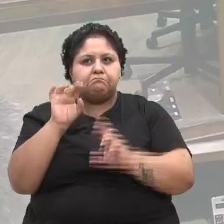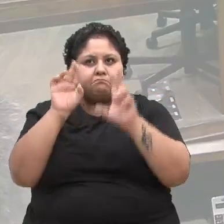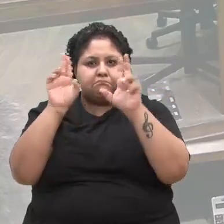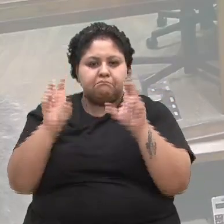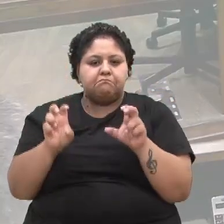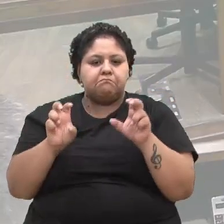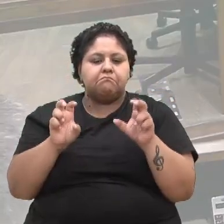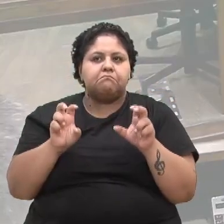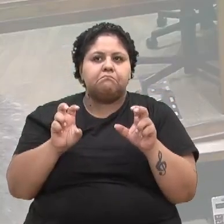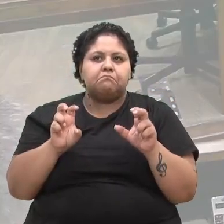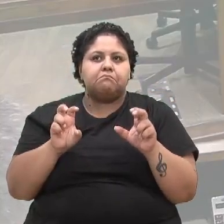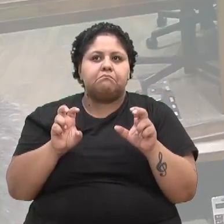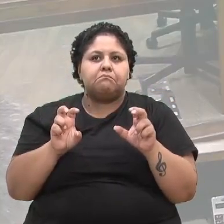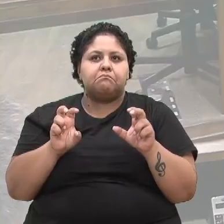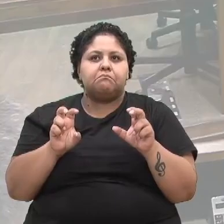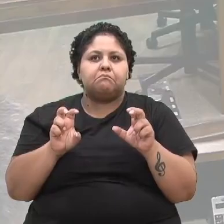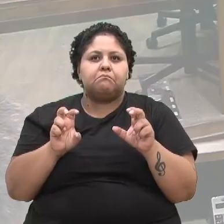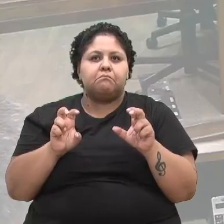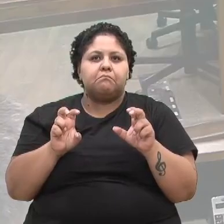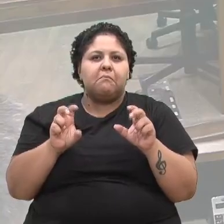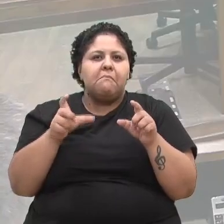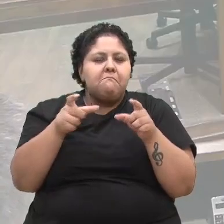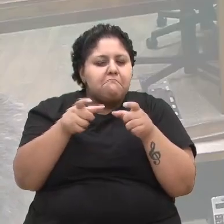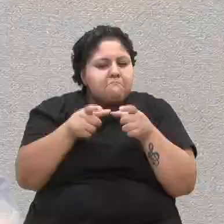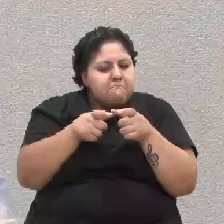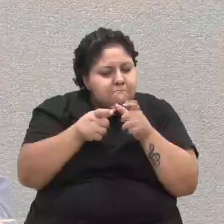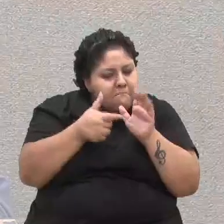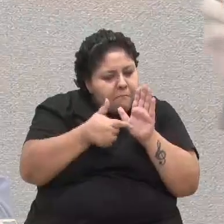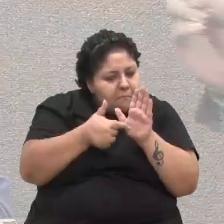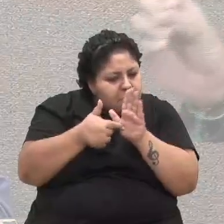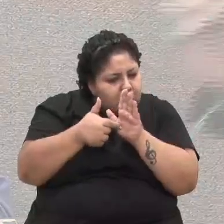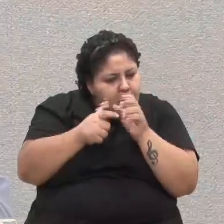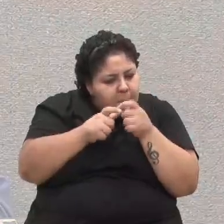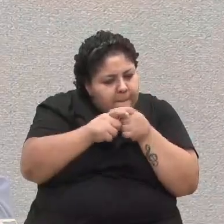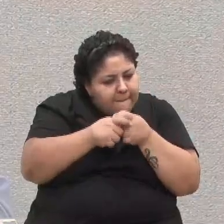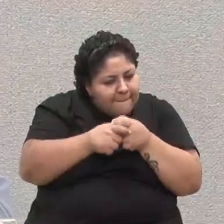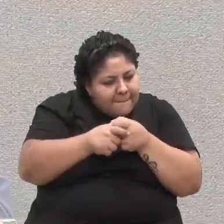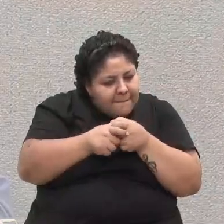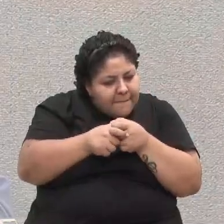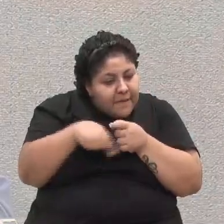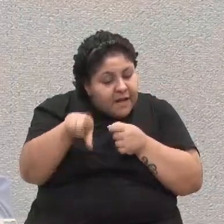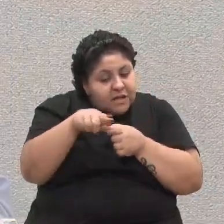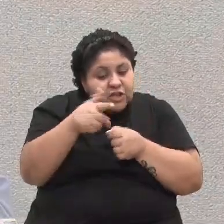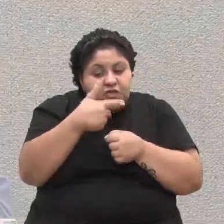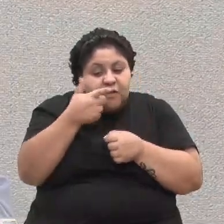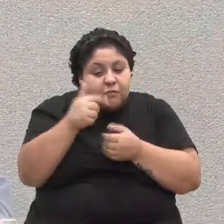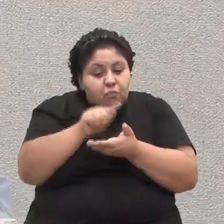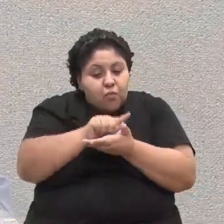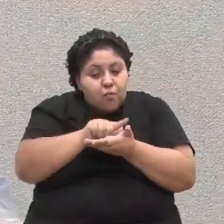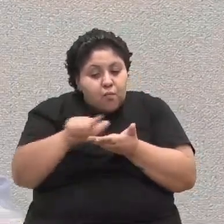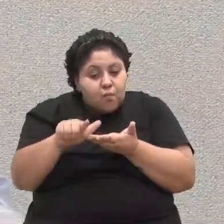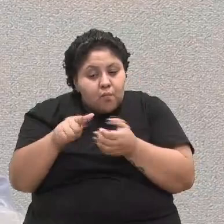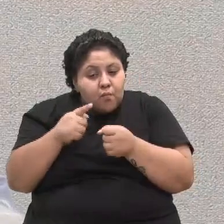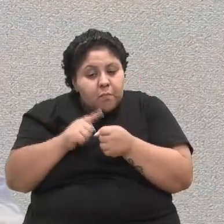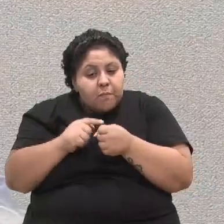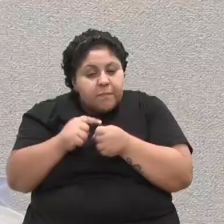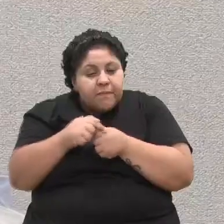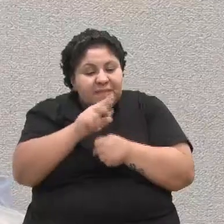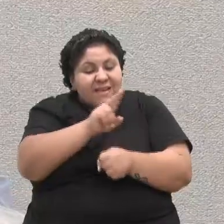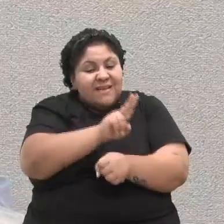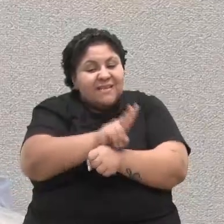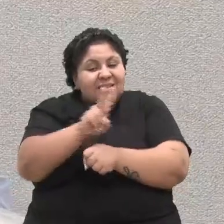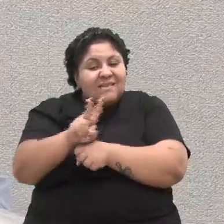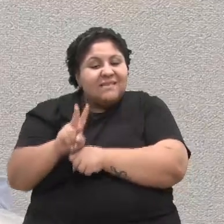assuntos, eles parecem pequenos. A gente está falando de limpeza da cidade. A gente está falando de zeladoria.